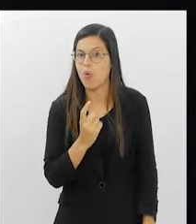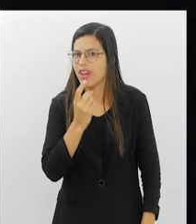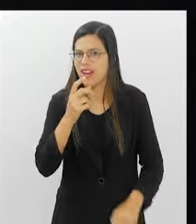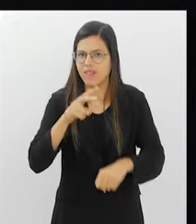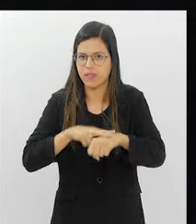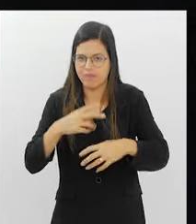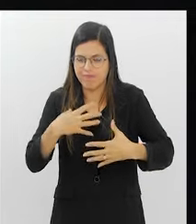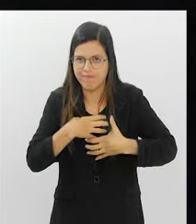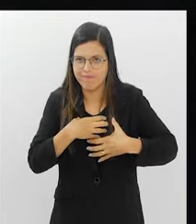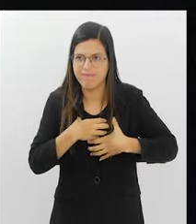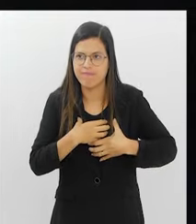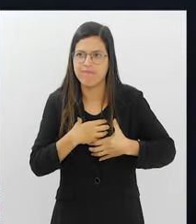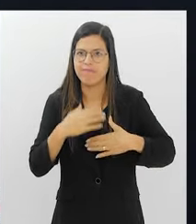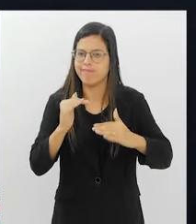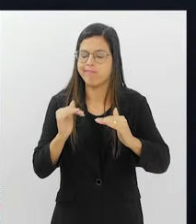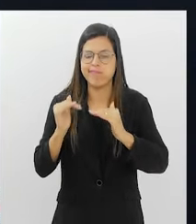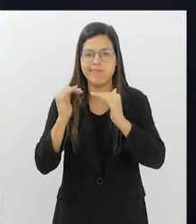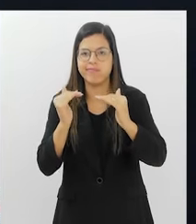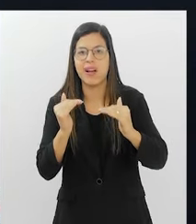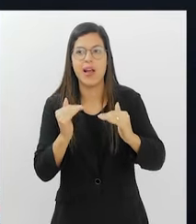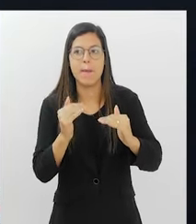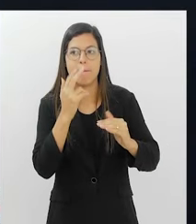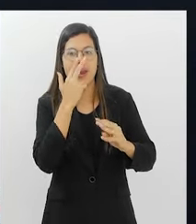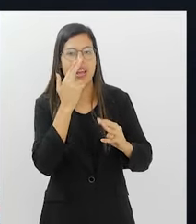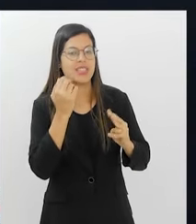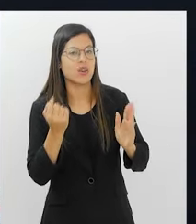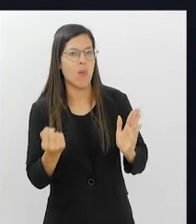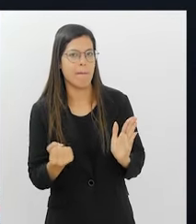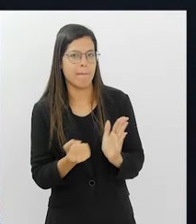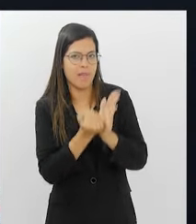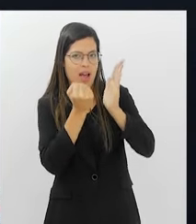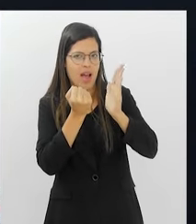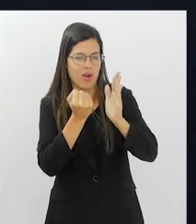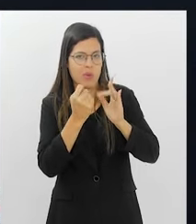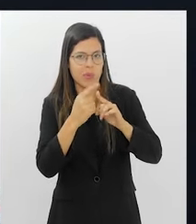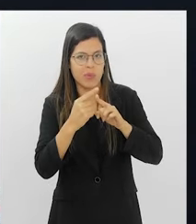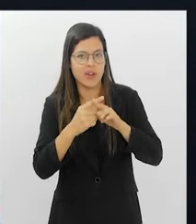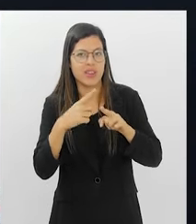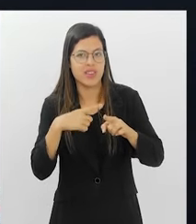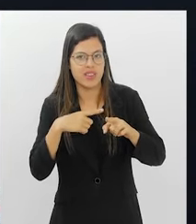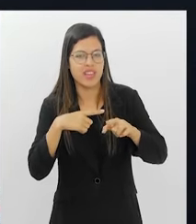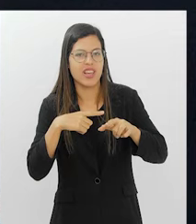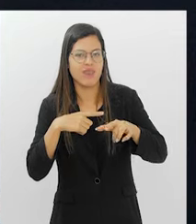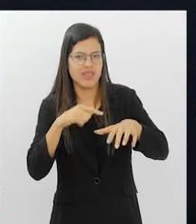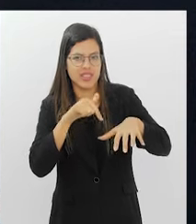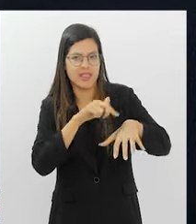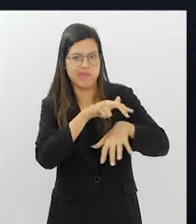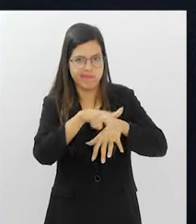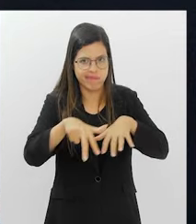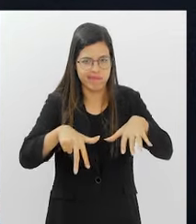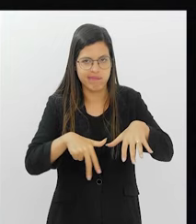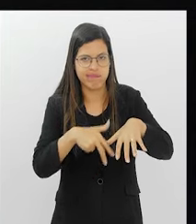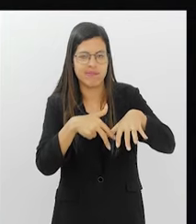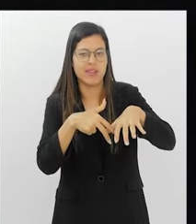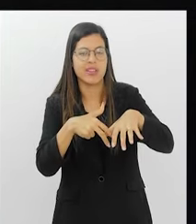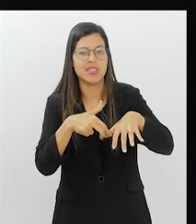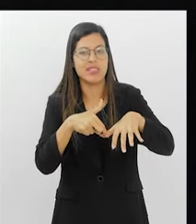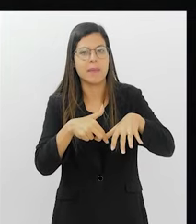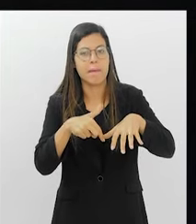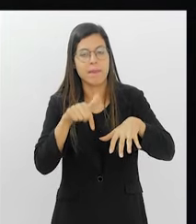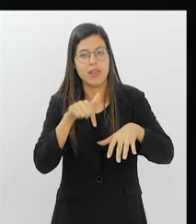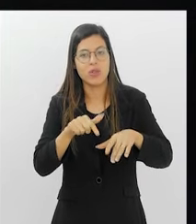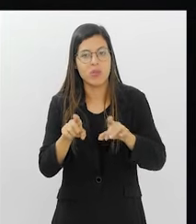marque Sapia costumo dizer que foi o marco primeiro com a introdução do elemento alegórico grande sim né que tem e da troca de